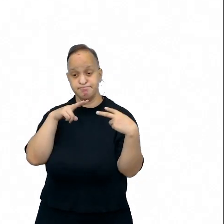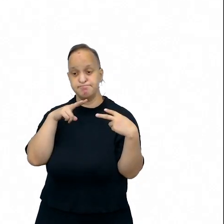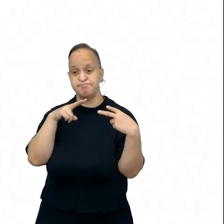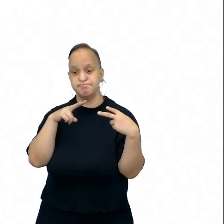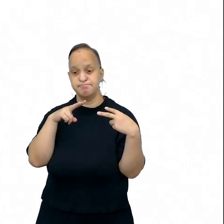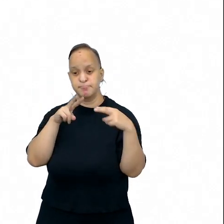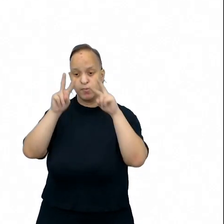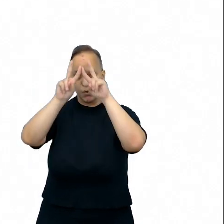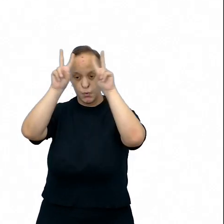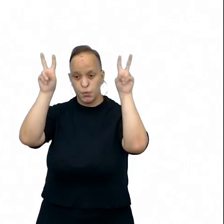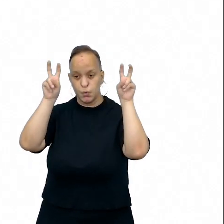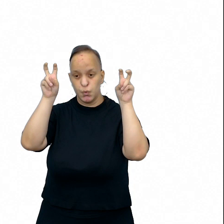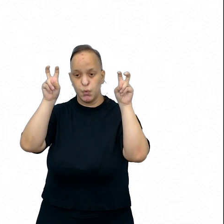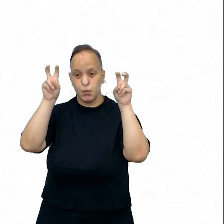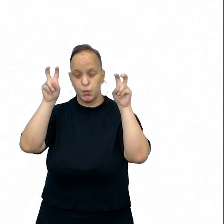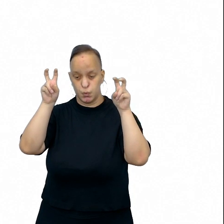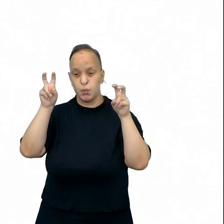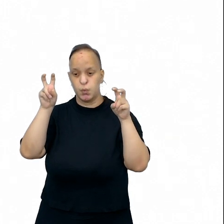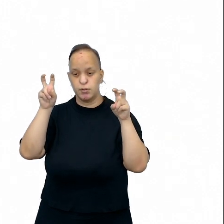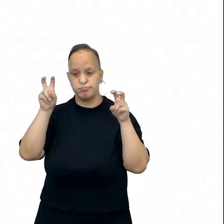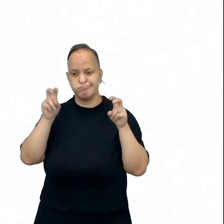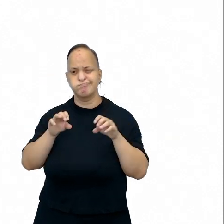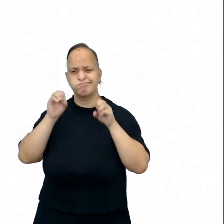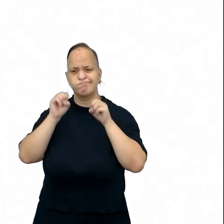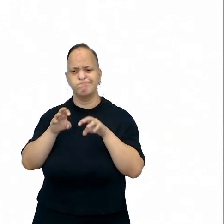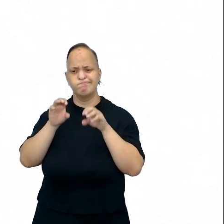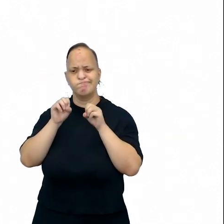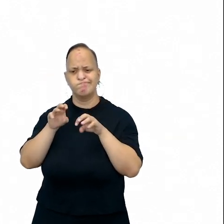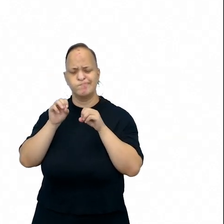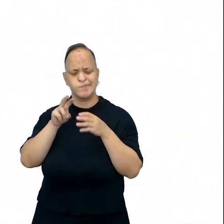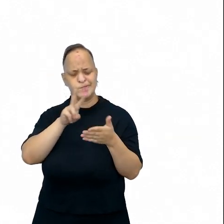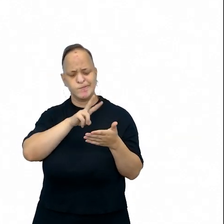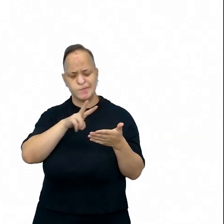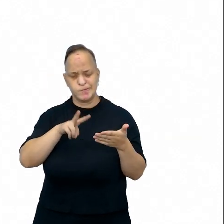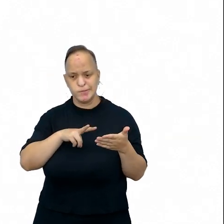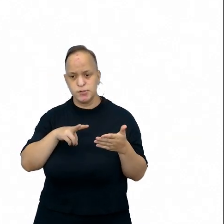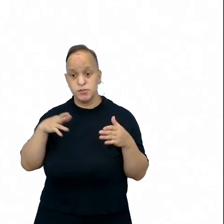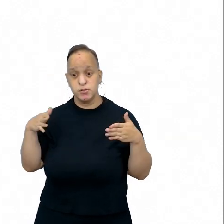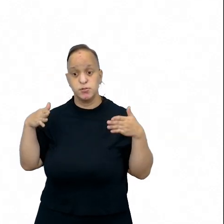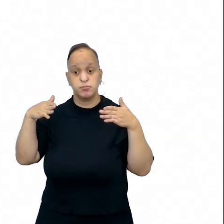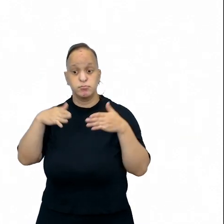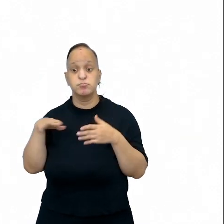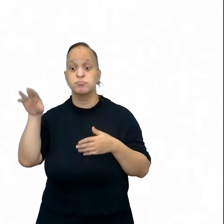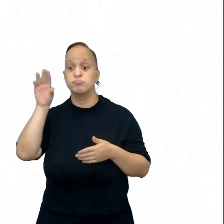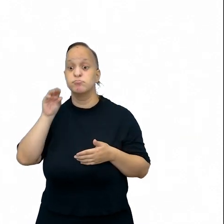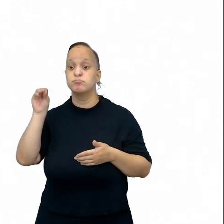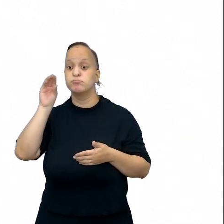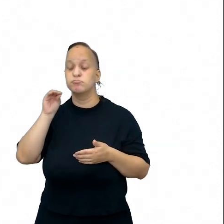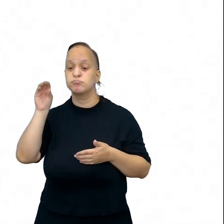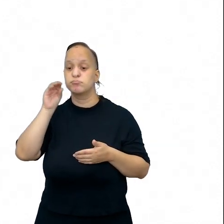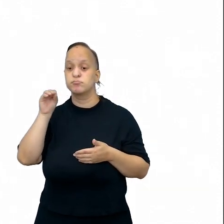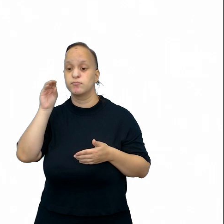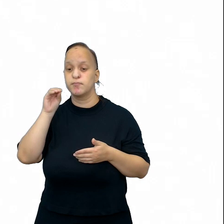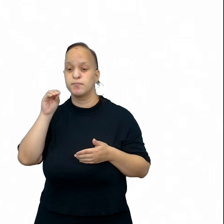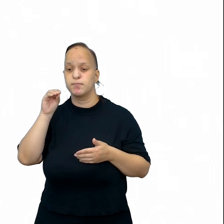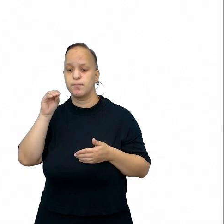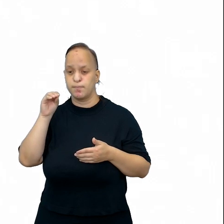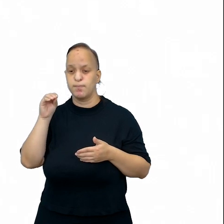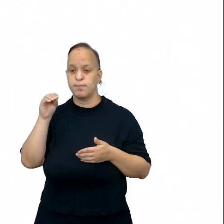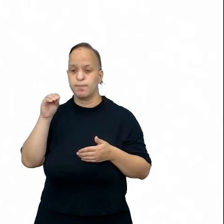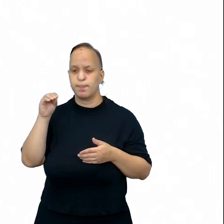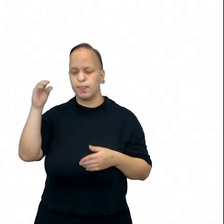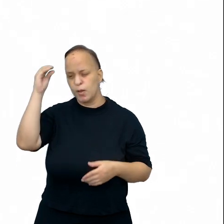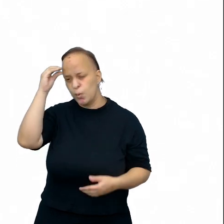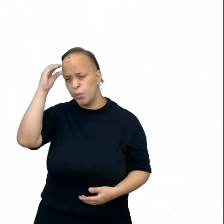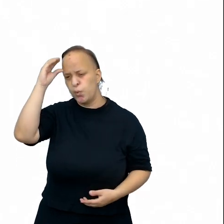o tema central, letramento, com enfoque na oralidade, apresentamos os objetos de conhecimento